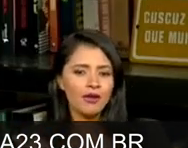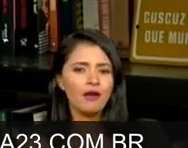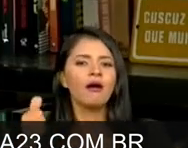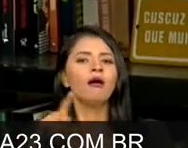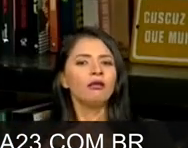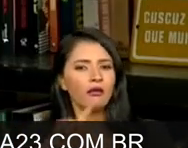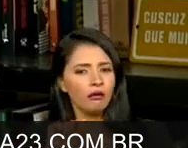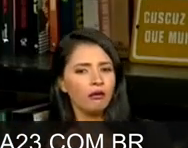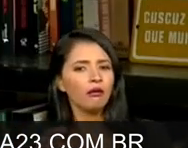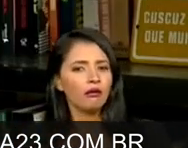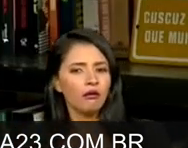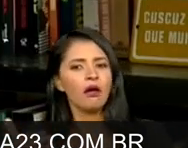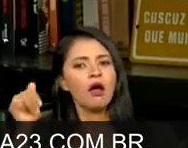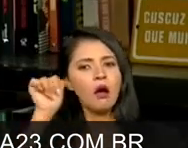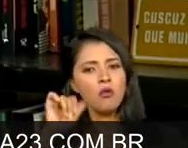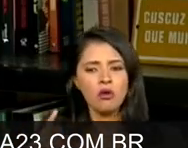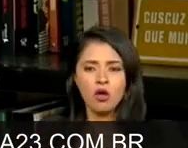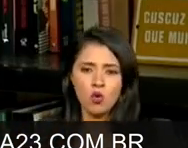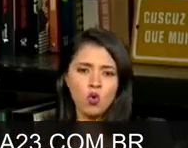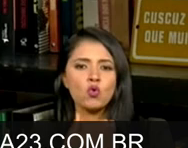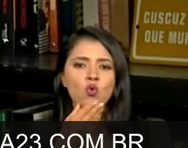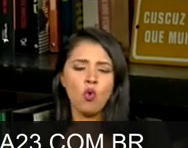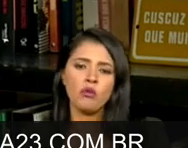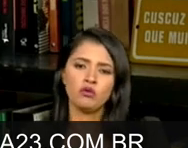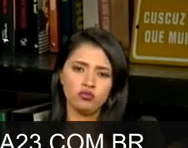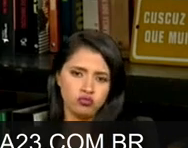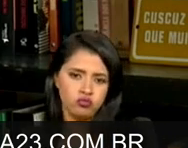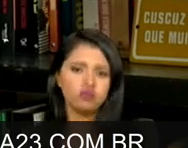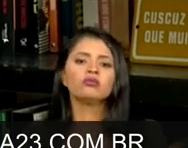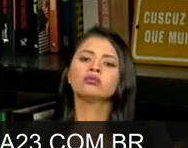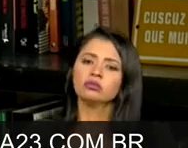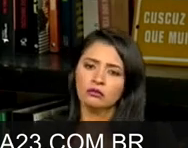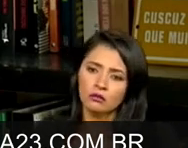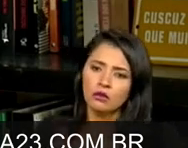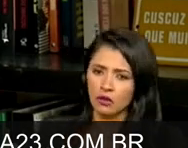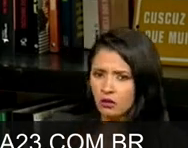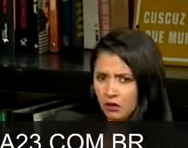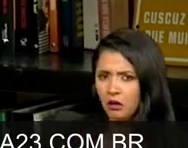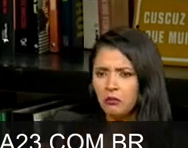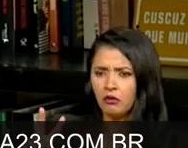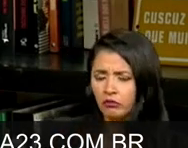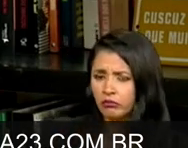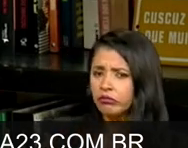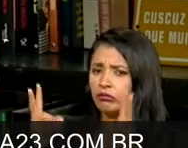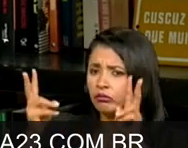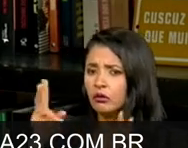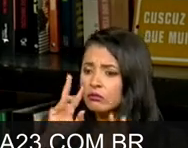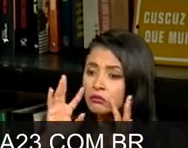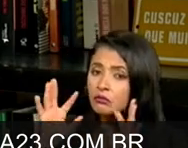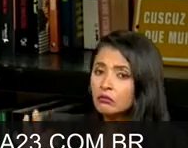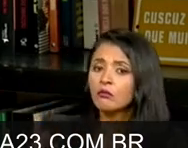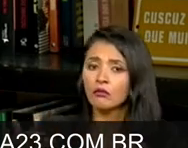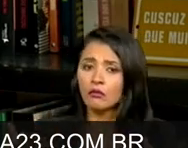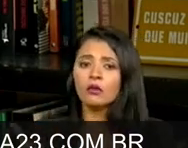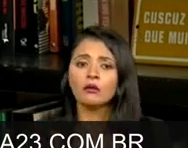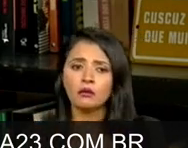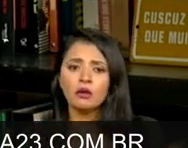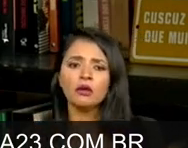que a mulher gorda, o homem gordo, fossem valorizados e enxergados